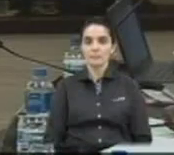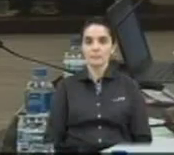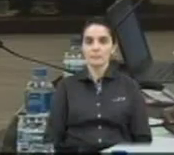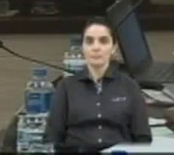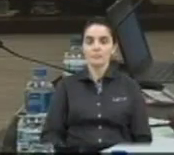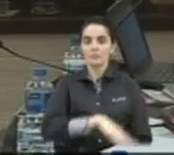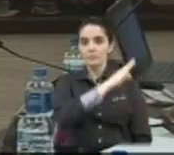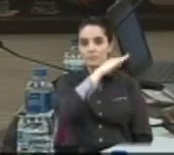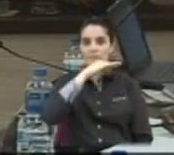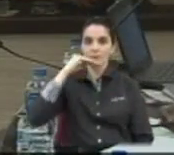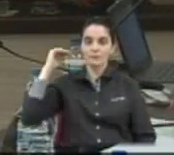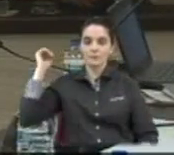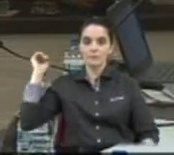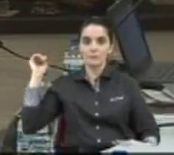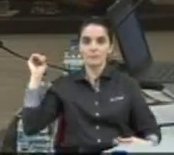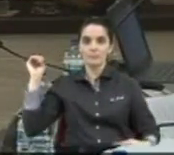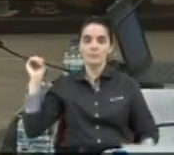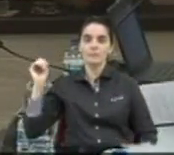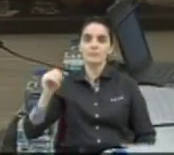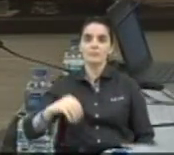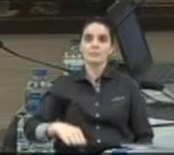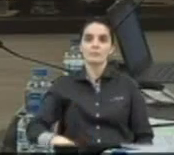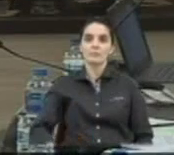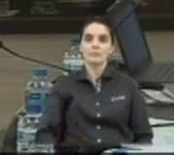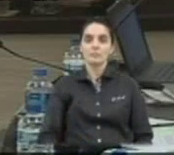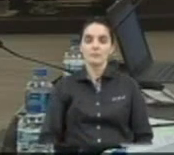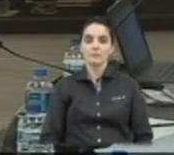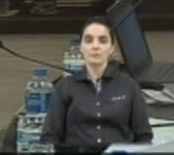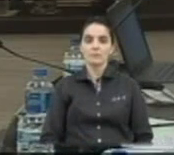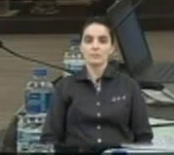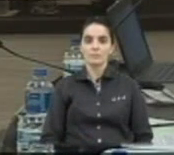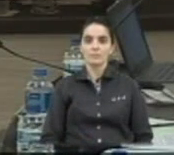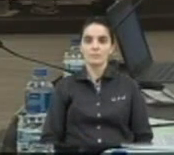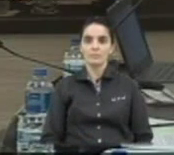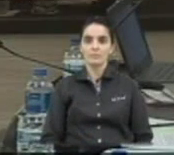Vereador Aloísio Marinho de Andrade. Apresentar emenda.